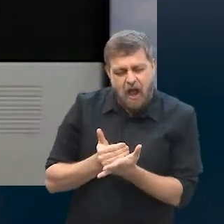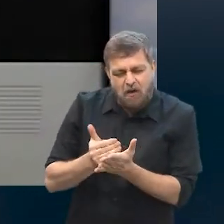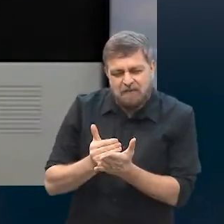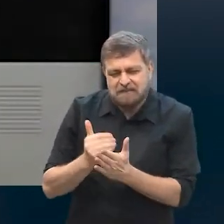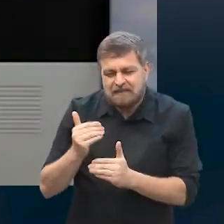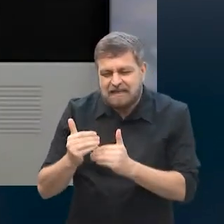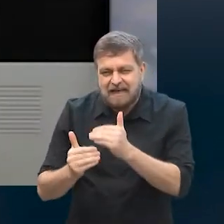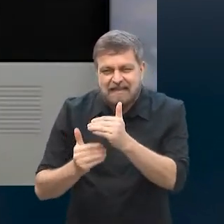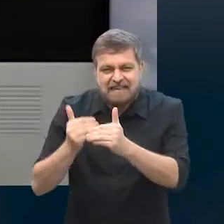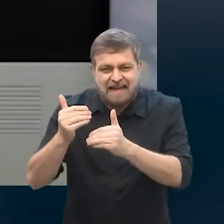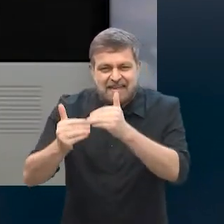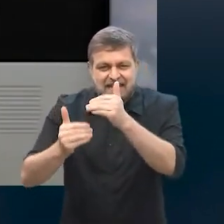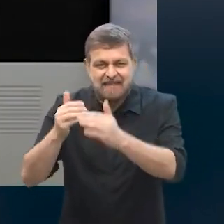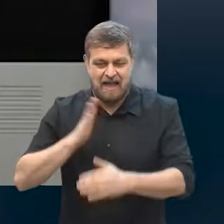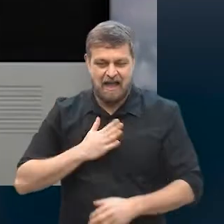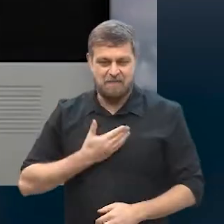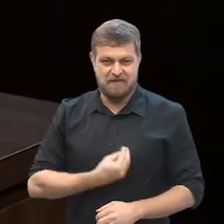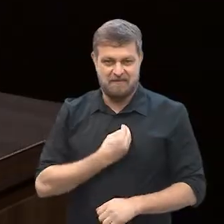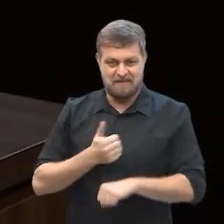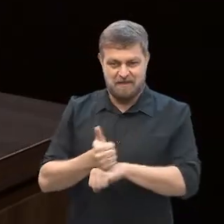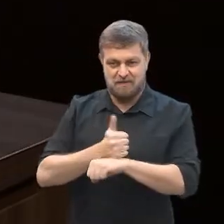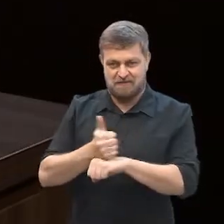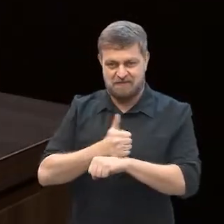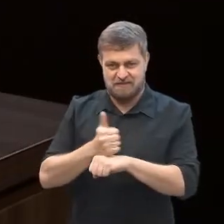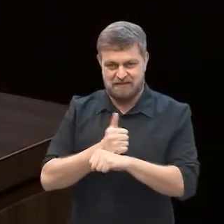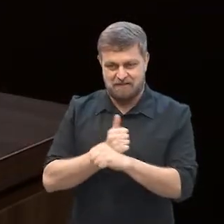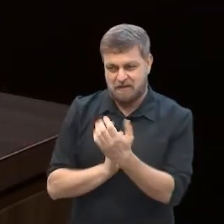eu fui crescendo na minha vida profissional, né?